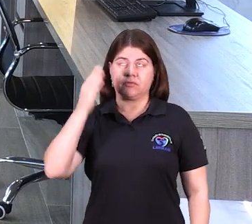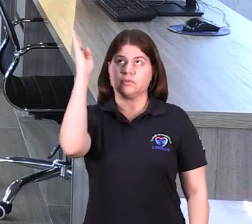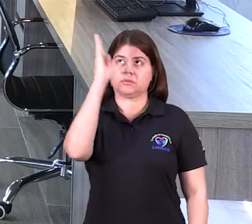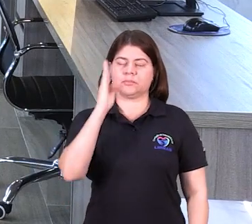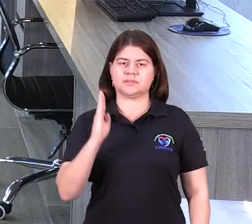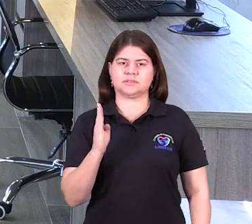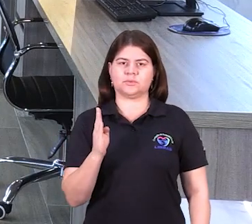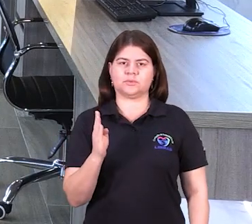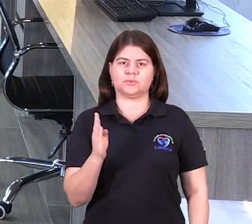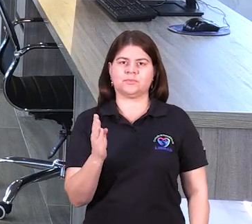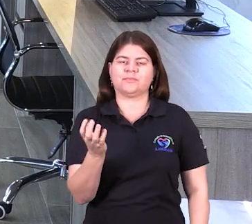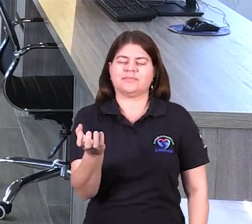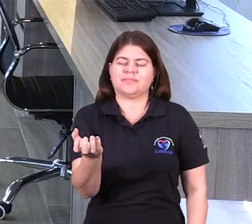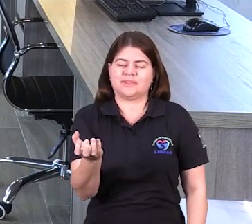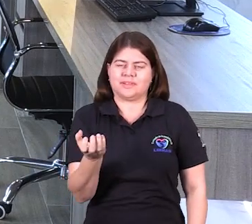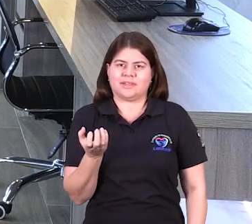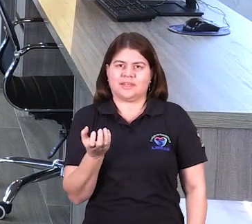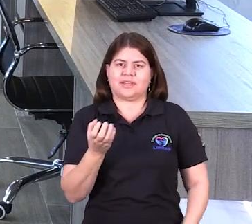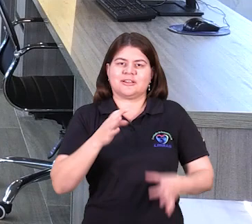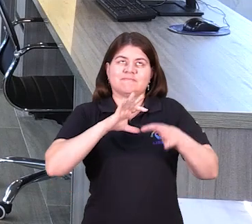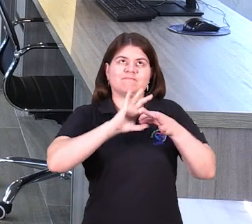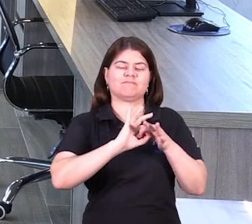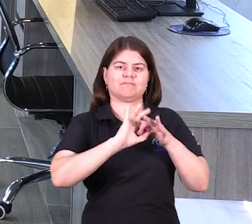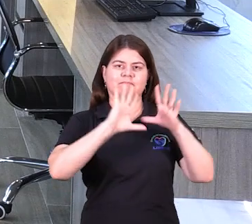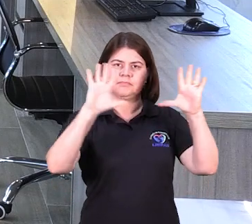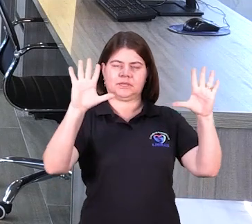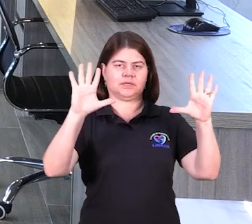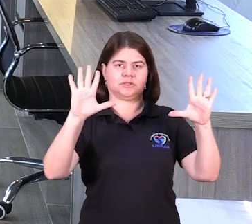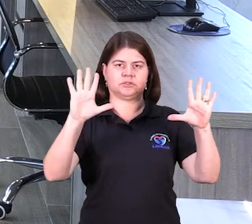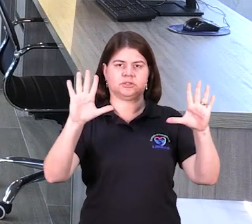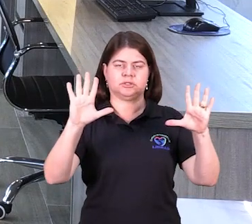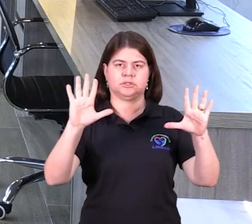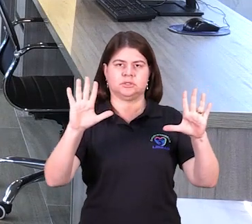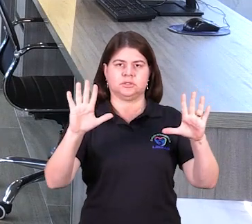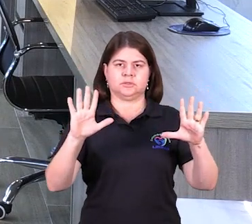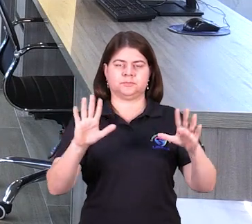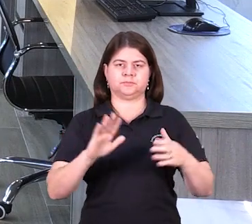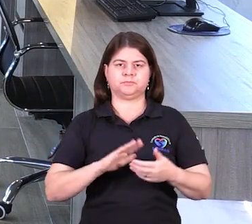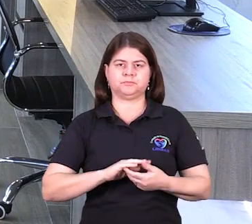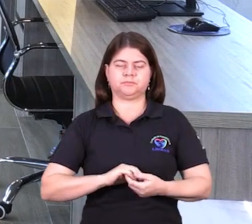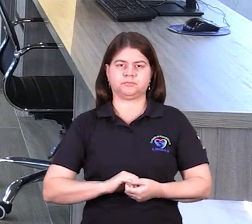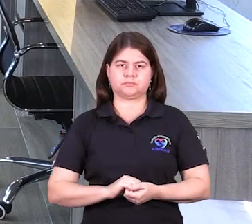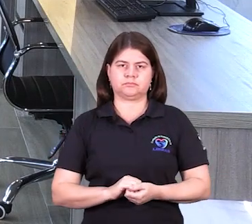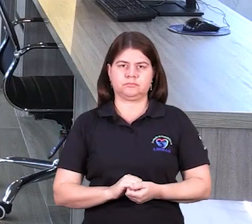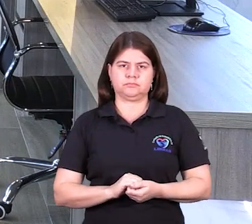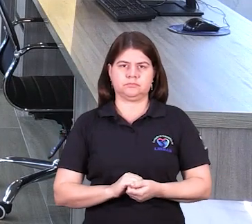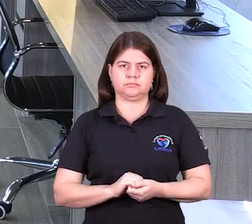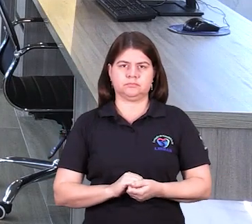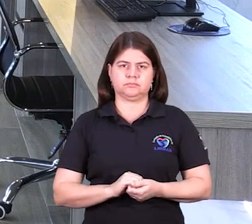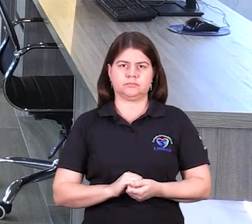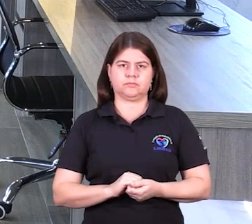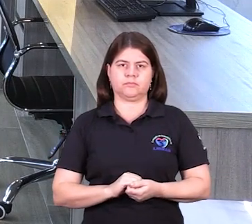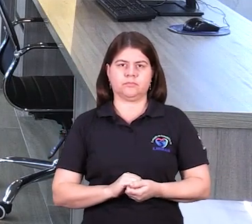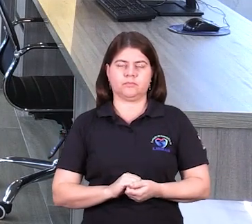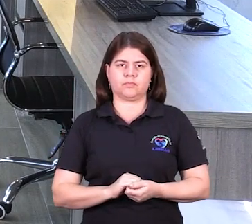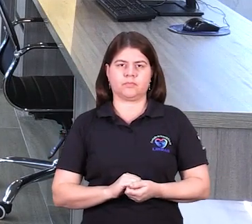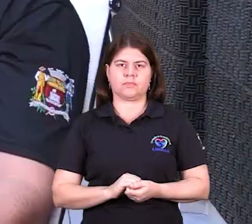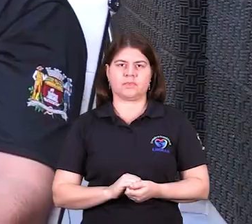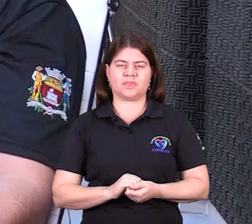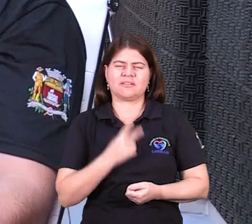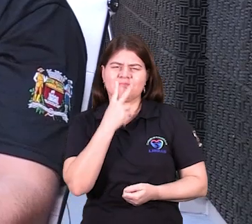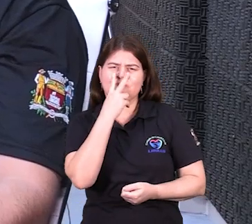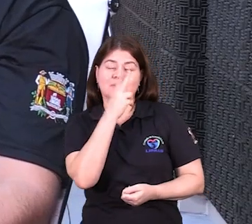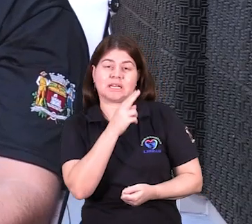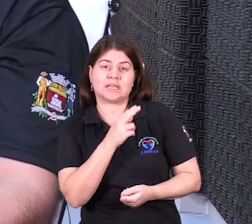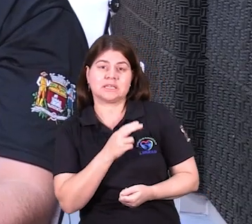dentro do Brasil, intimamente, né? A gente quer a liberdade, né? Nós, como brasileiros, os brasileiros daquela época.